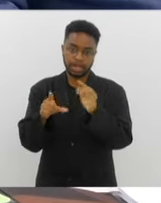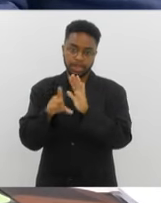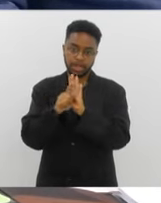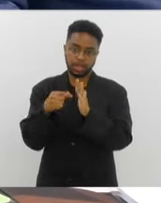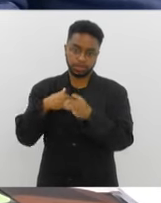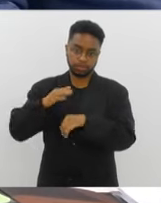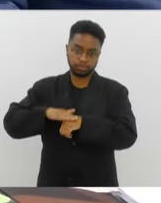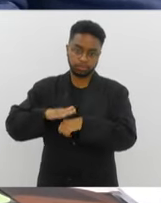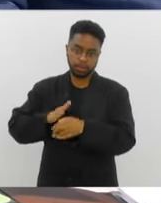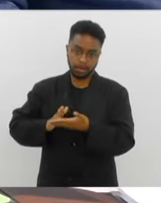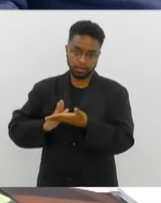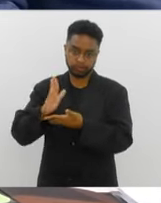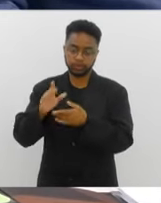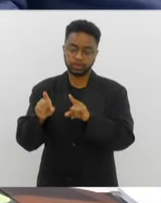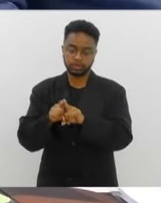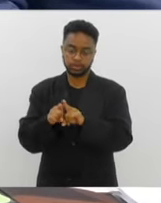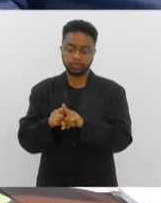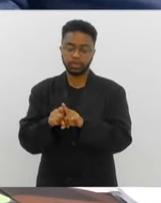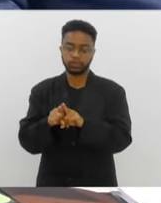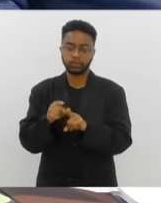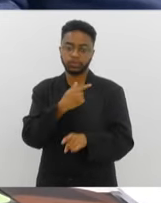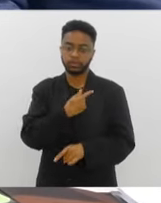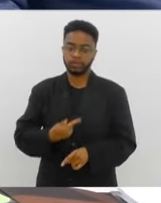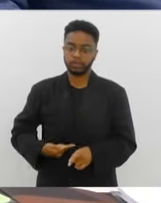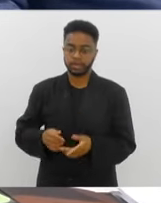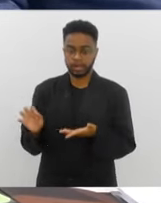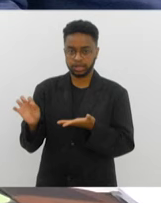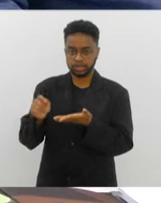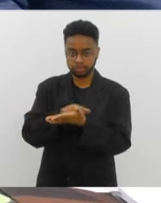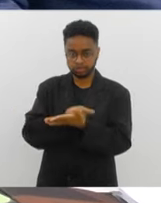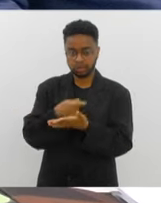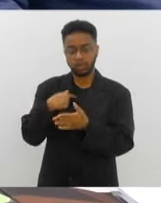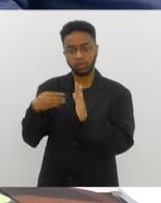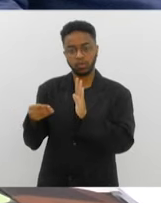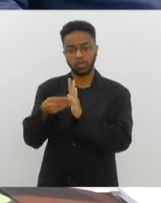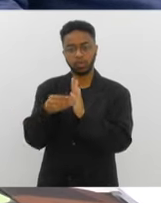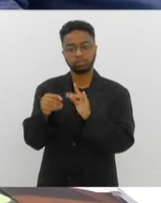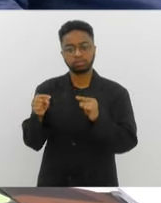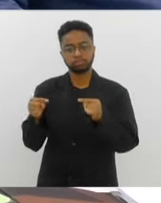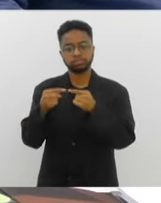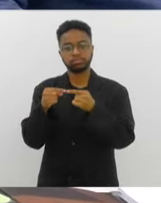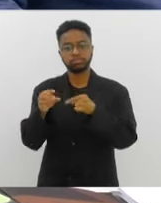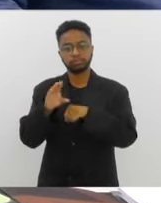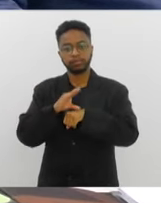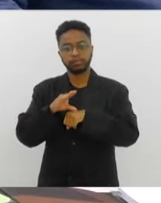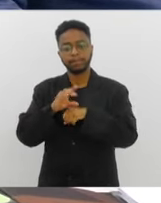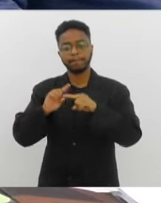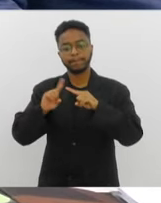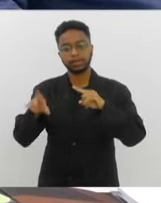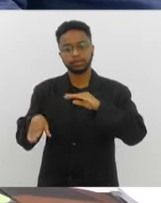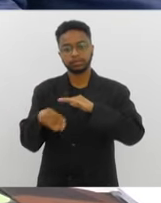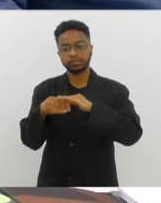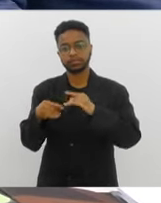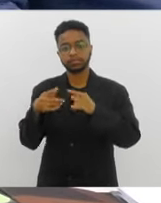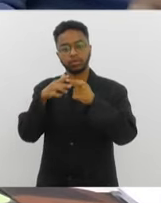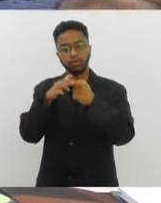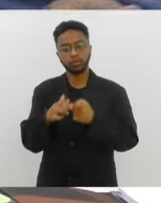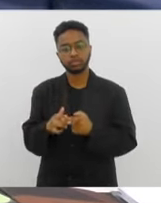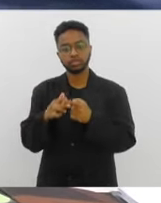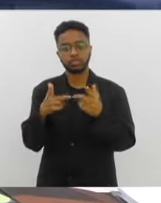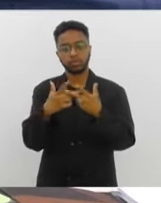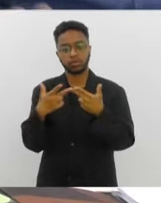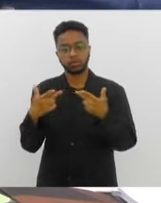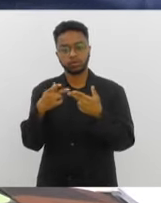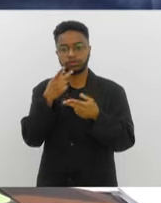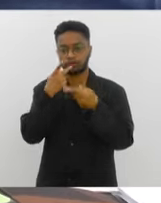governador sancionou, eu daria, então, pela constitucionalidade com emenda, acertando esses pontos que foram